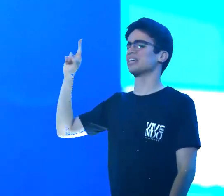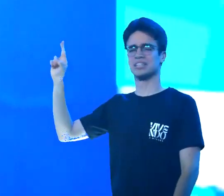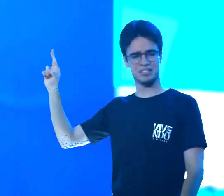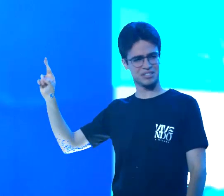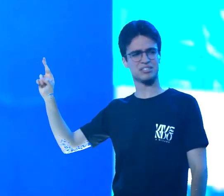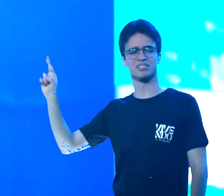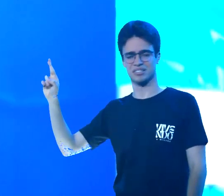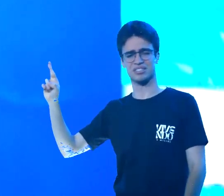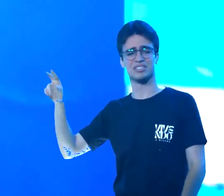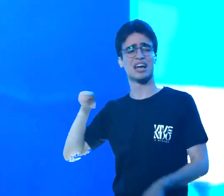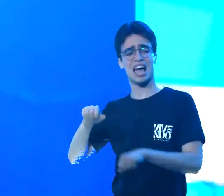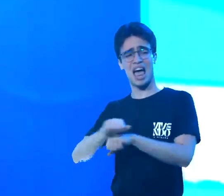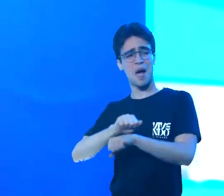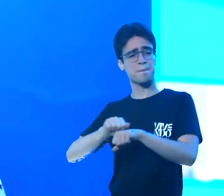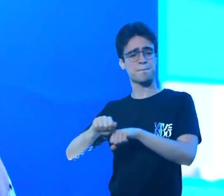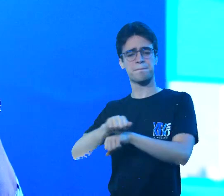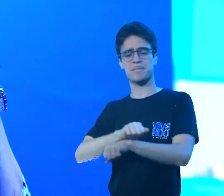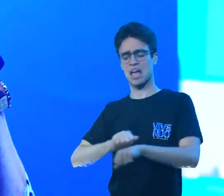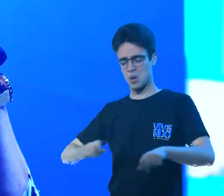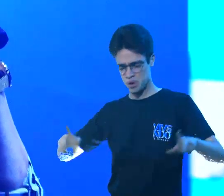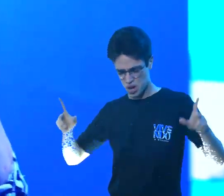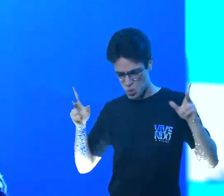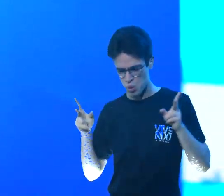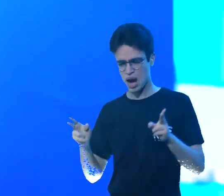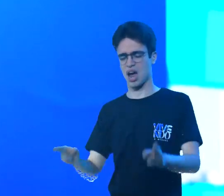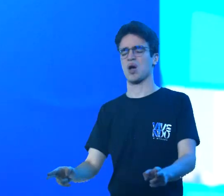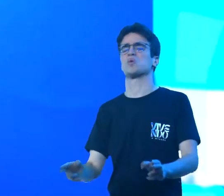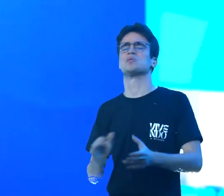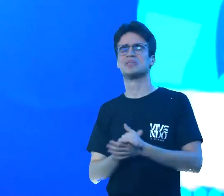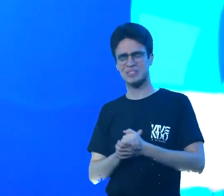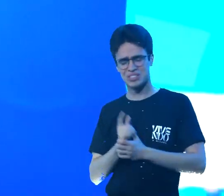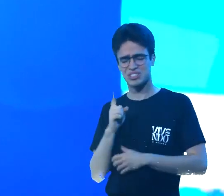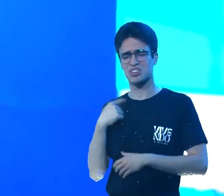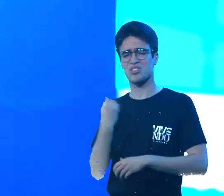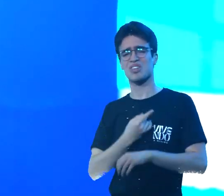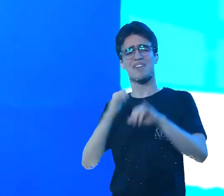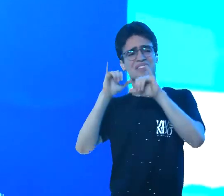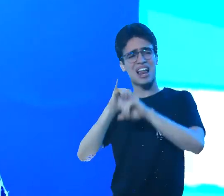como Abraão respondeu. Nós estamos